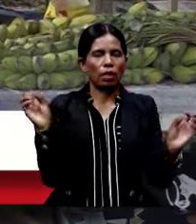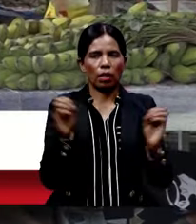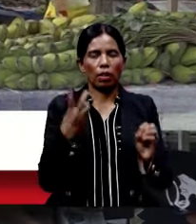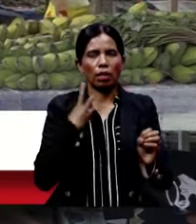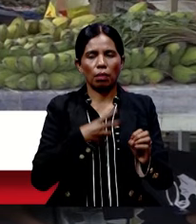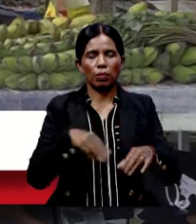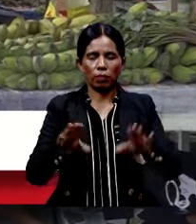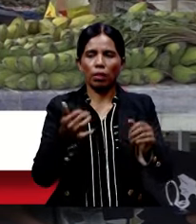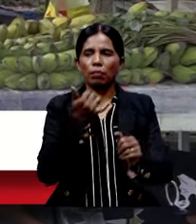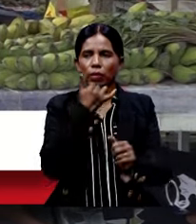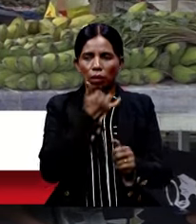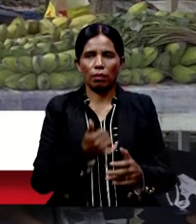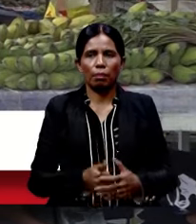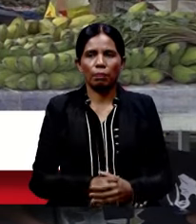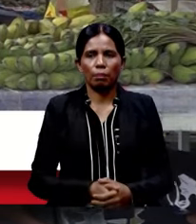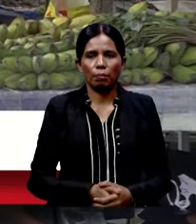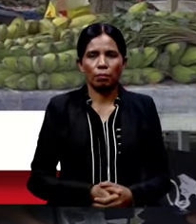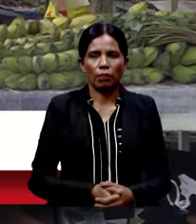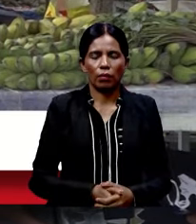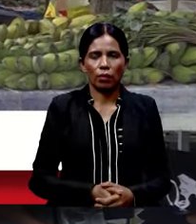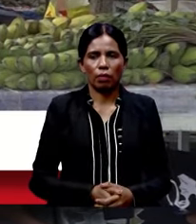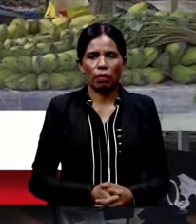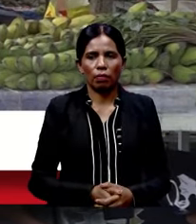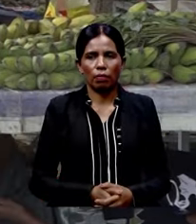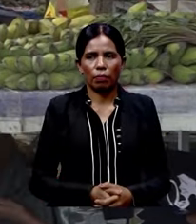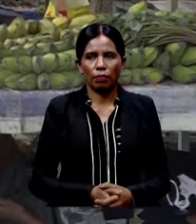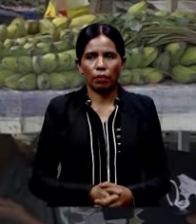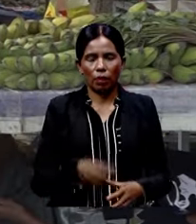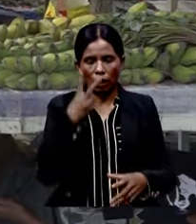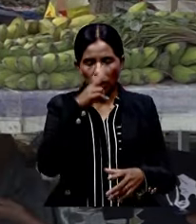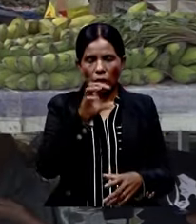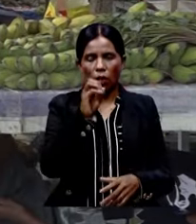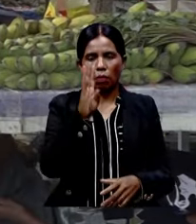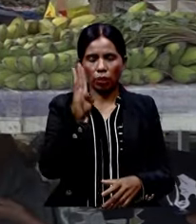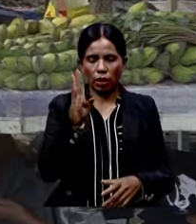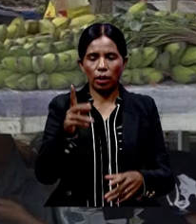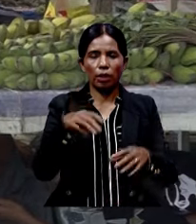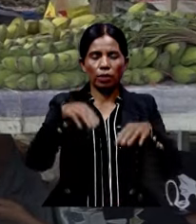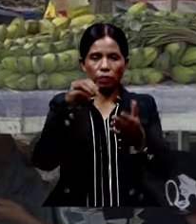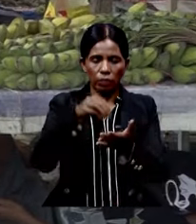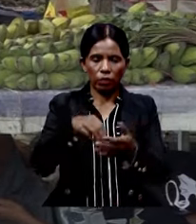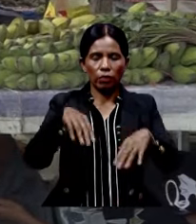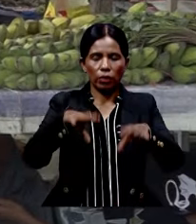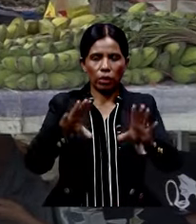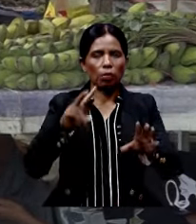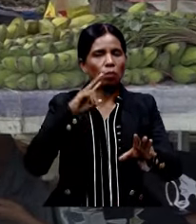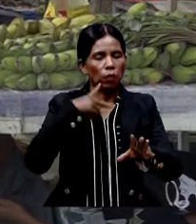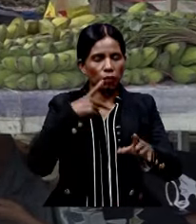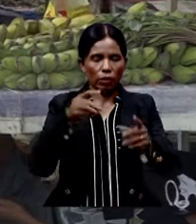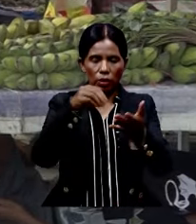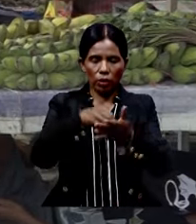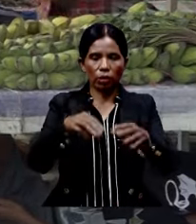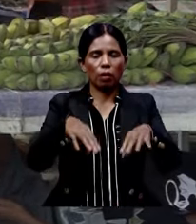faane masal. Dibe hare obe ne tawih obe ne fatin, hare moro ne tawih moro ne